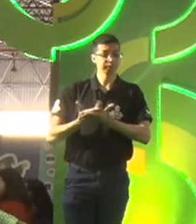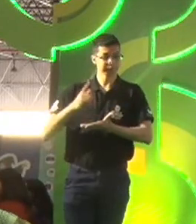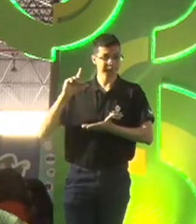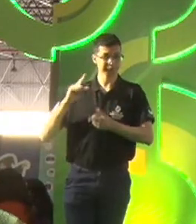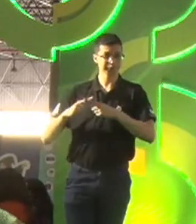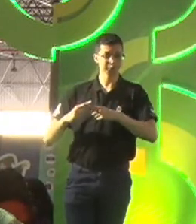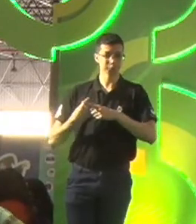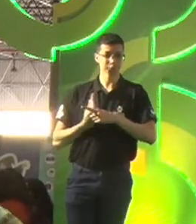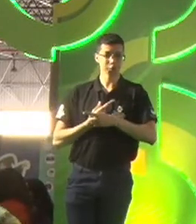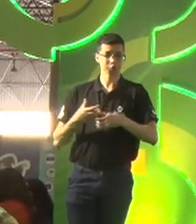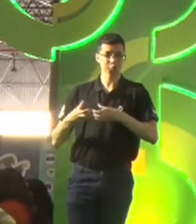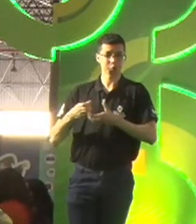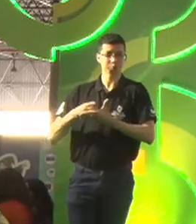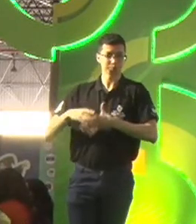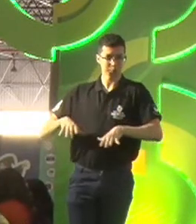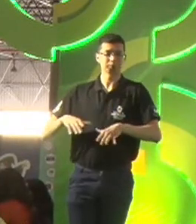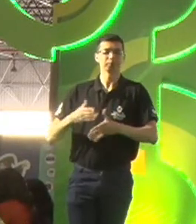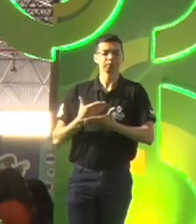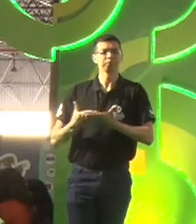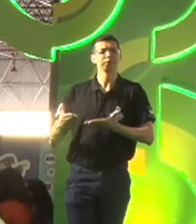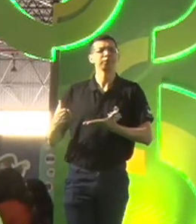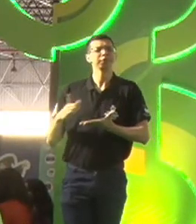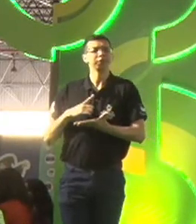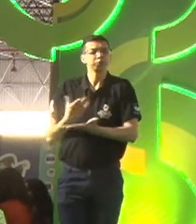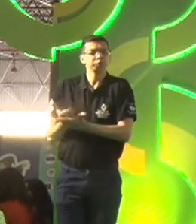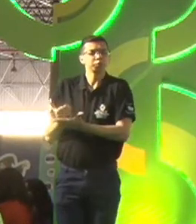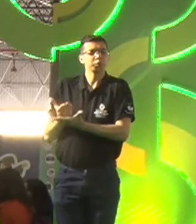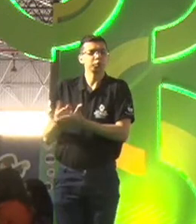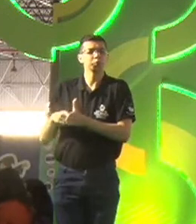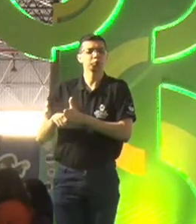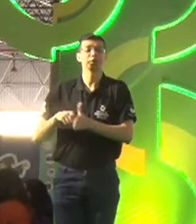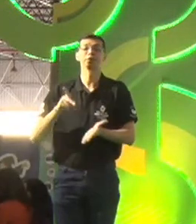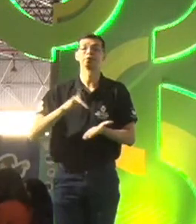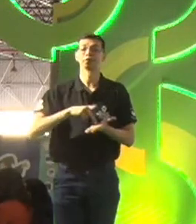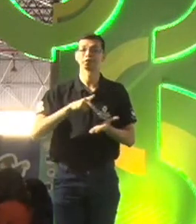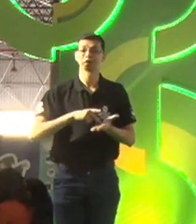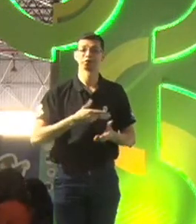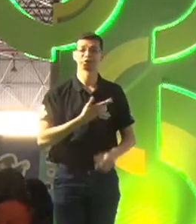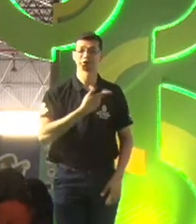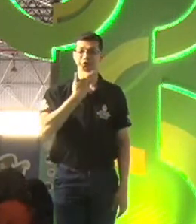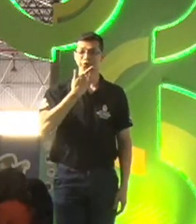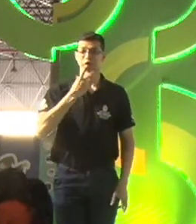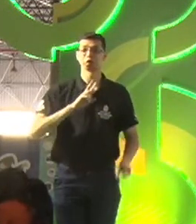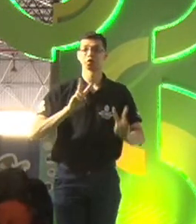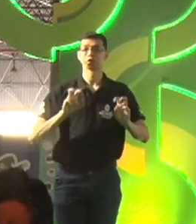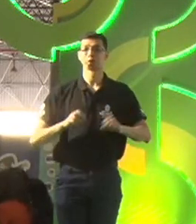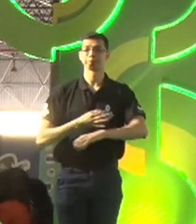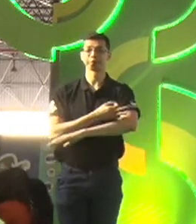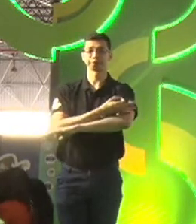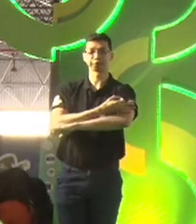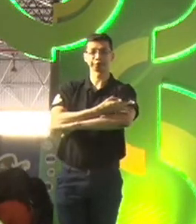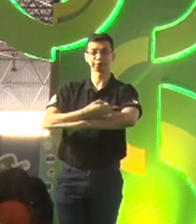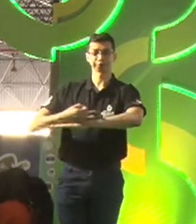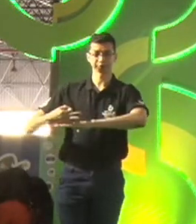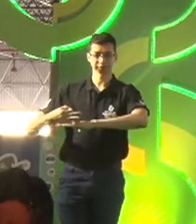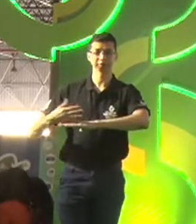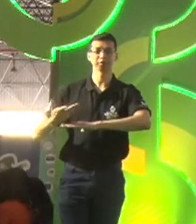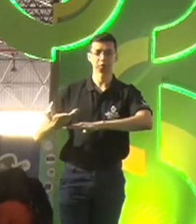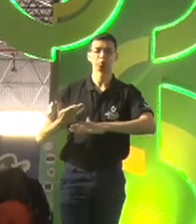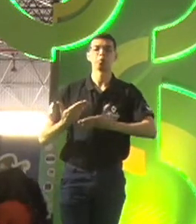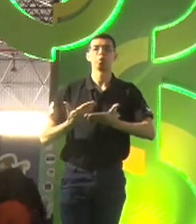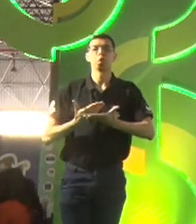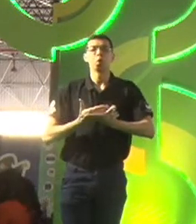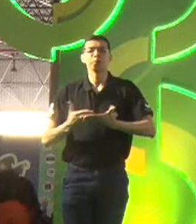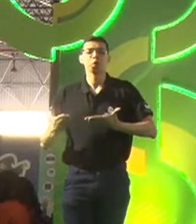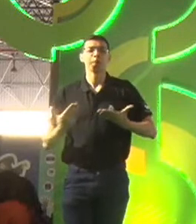designers porque eles começou a estudar justamente para ele que falou de ficção científica né então a gente começou a conversar com usuários usuários